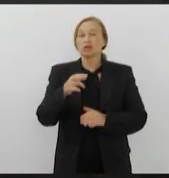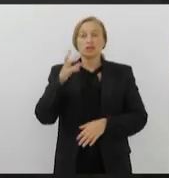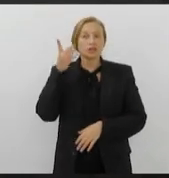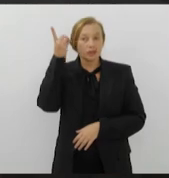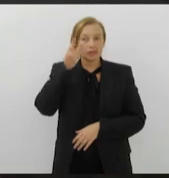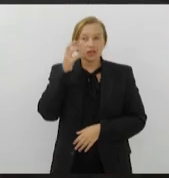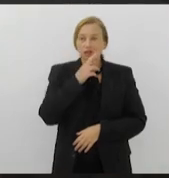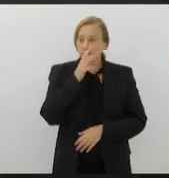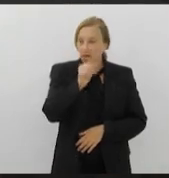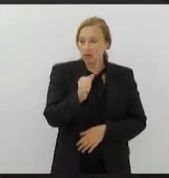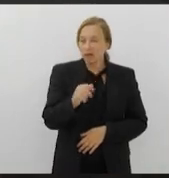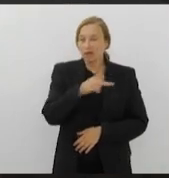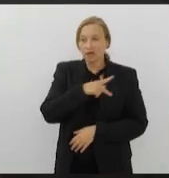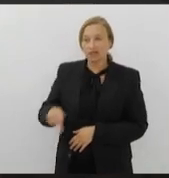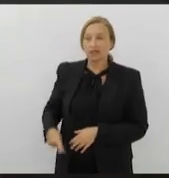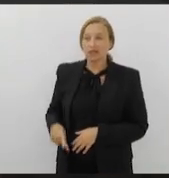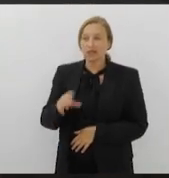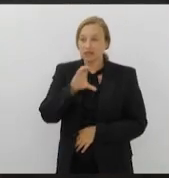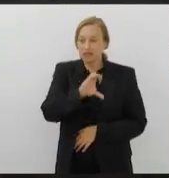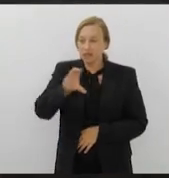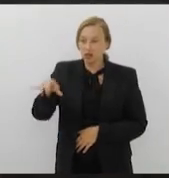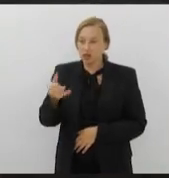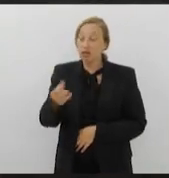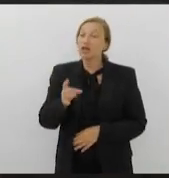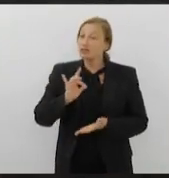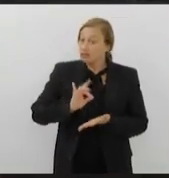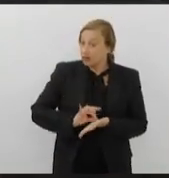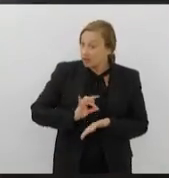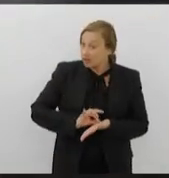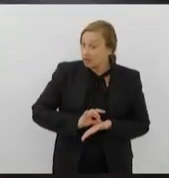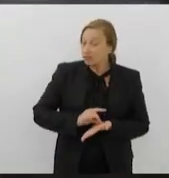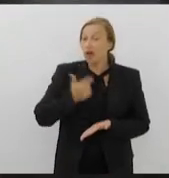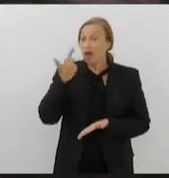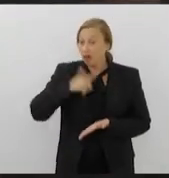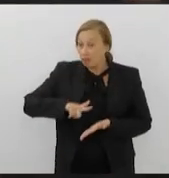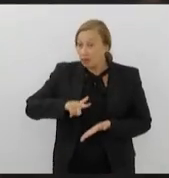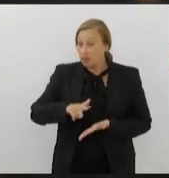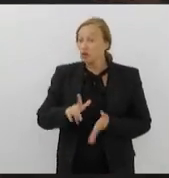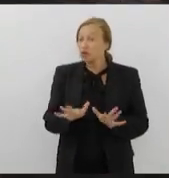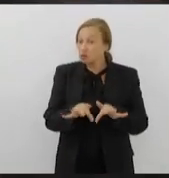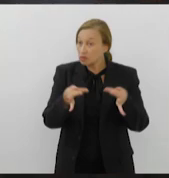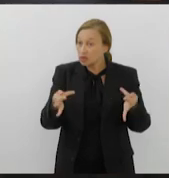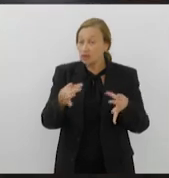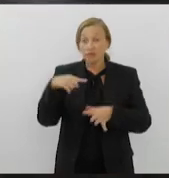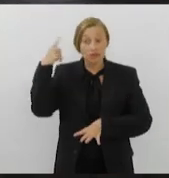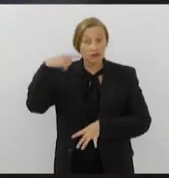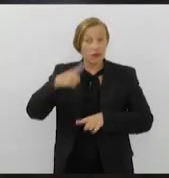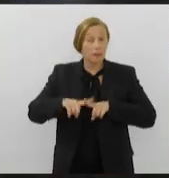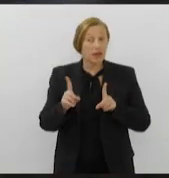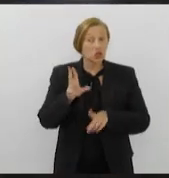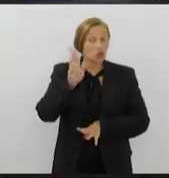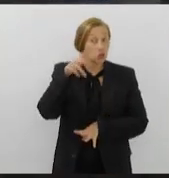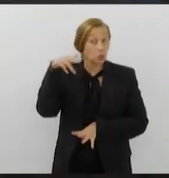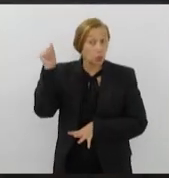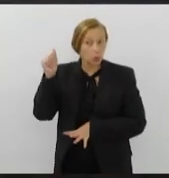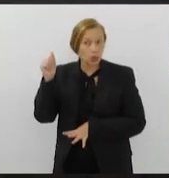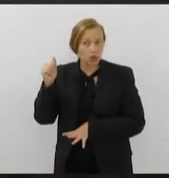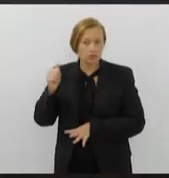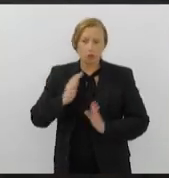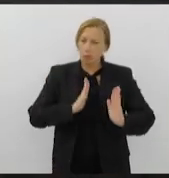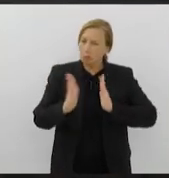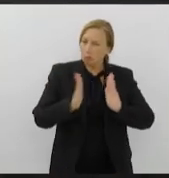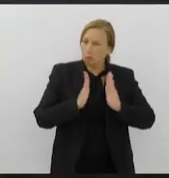é o presidente da CCJ, porque realmente, repito, eu sou um simples advogado, mas nunca no meu período